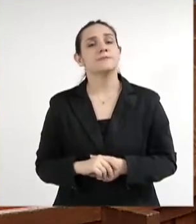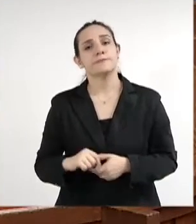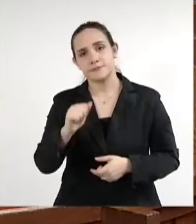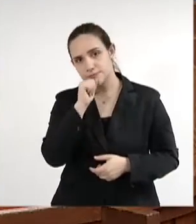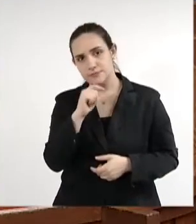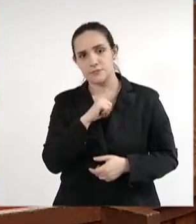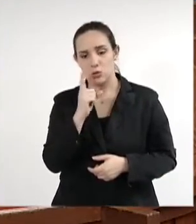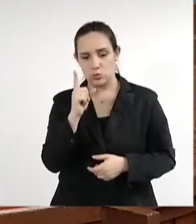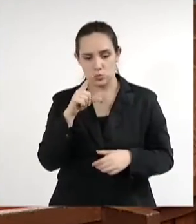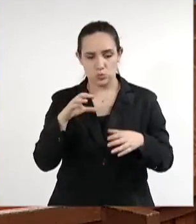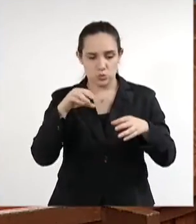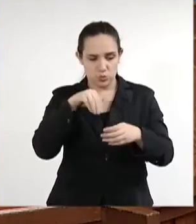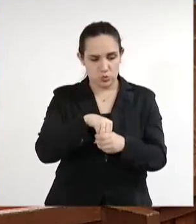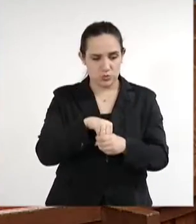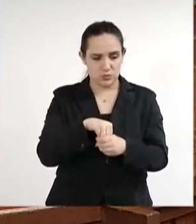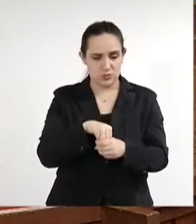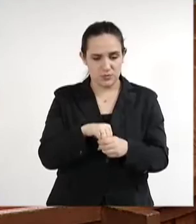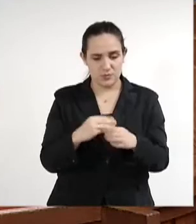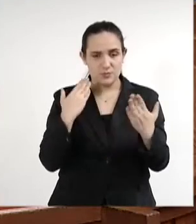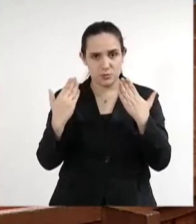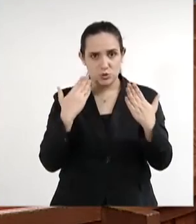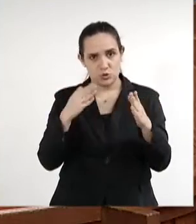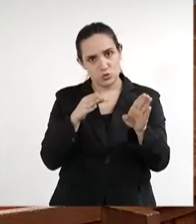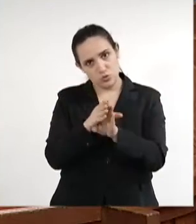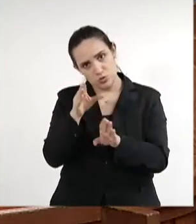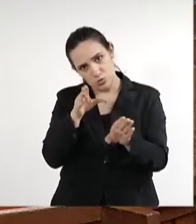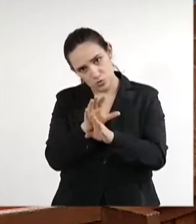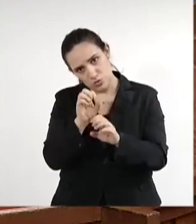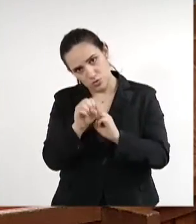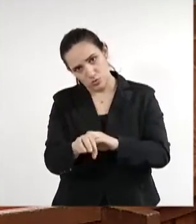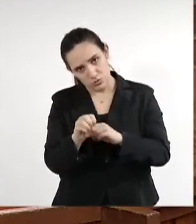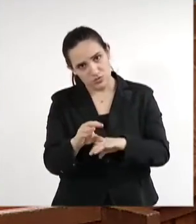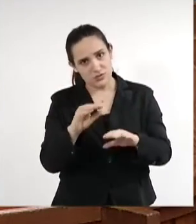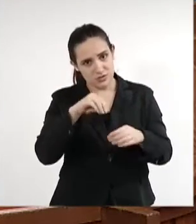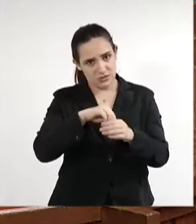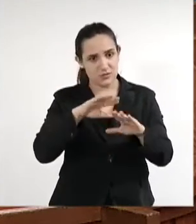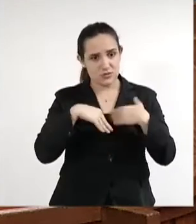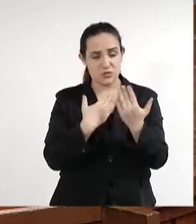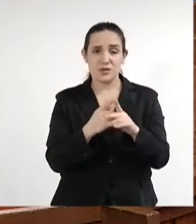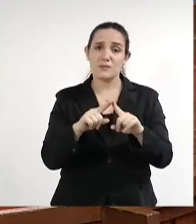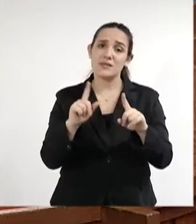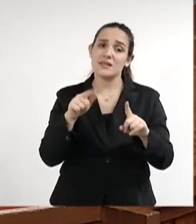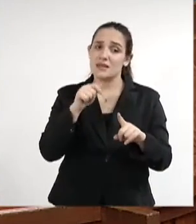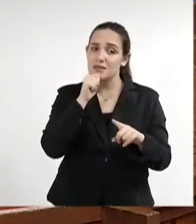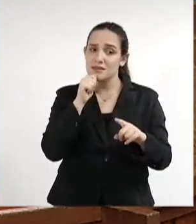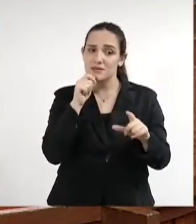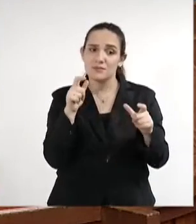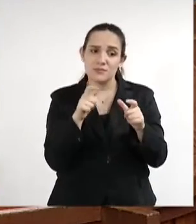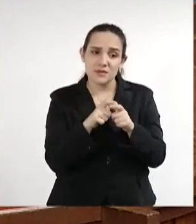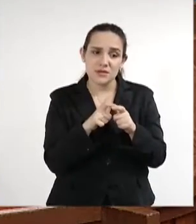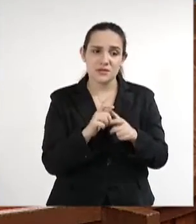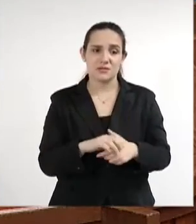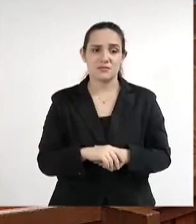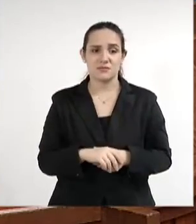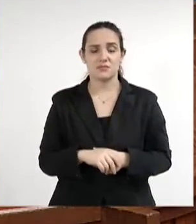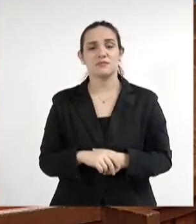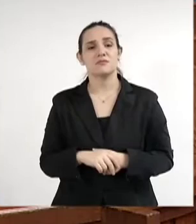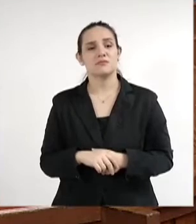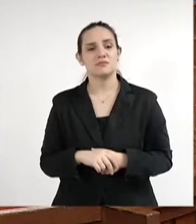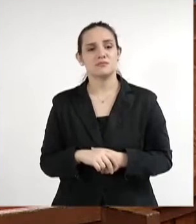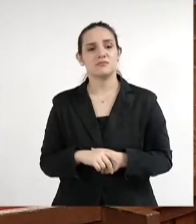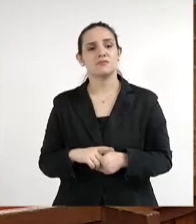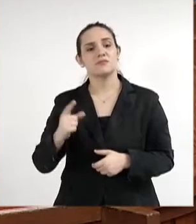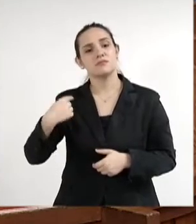de psicologia educacional dentro da Secretaria de Educação, mas ainda é pequena, ainda é acanhada. E